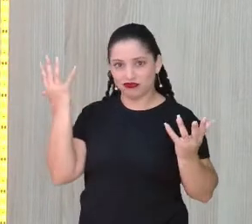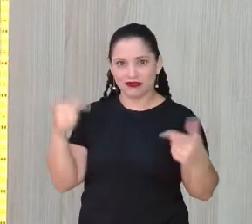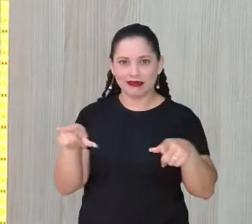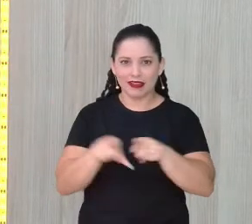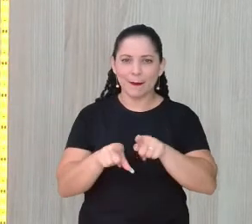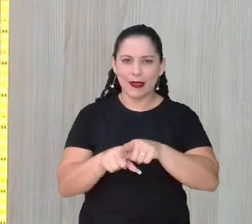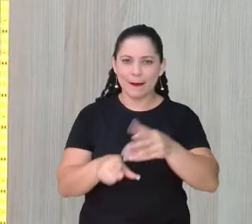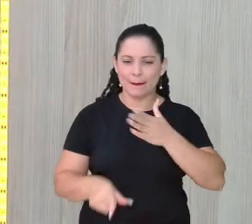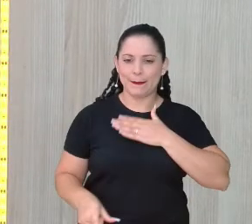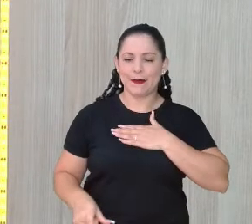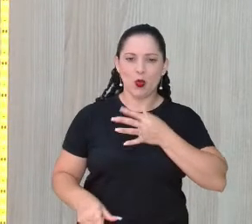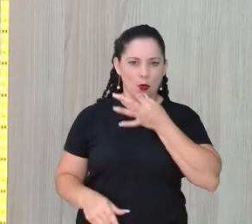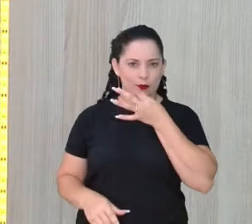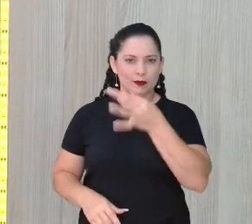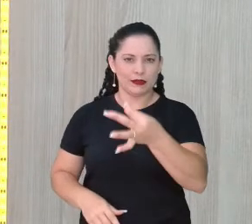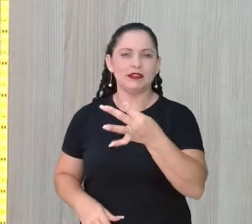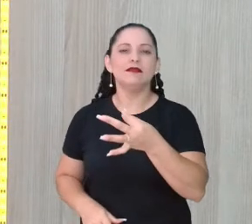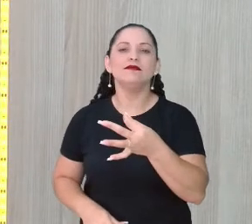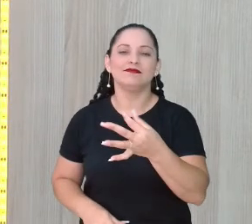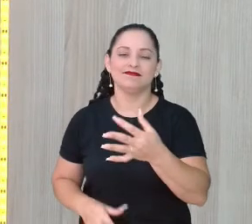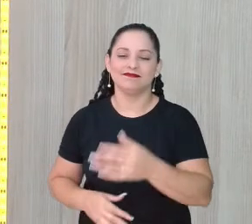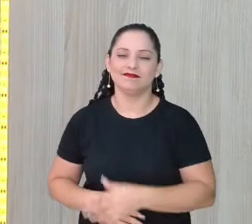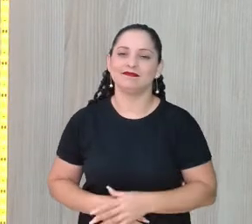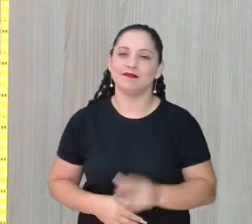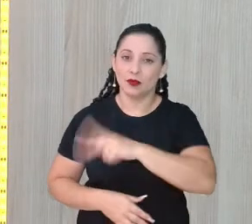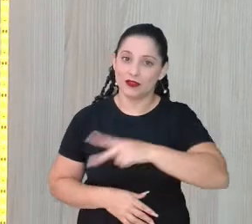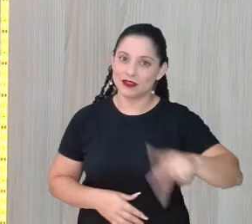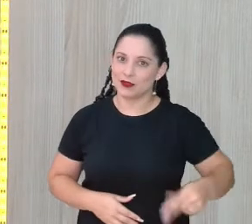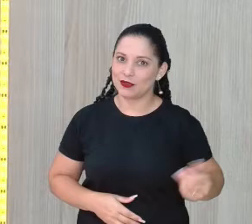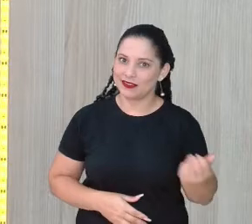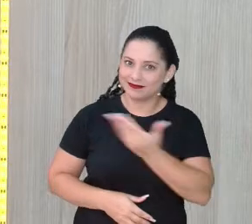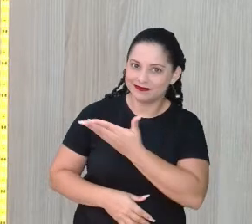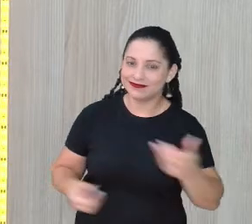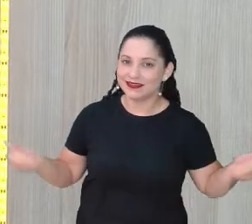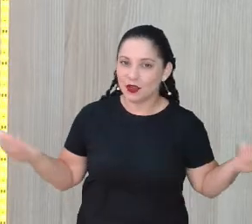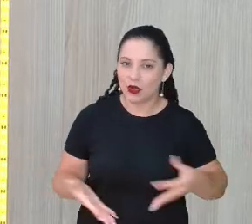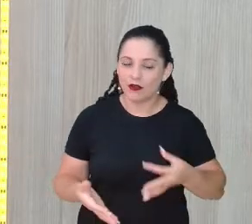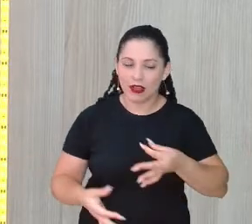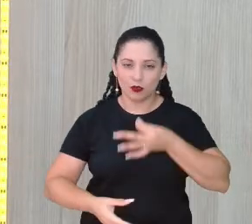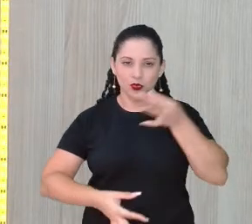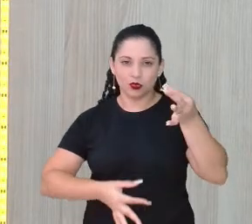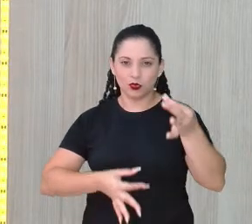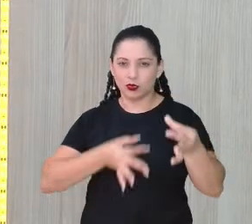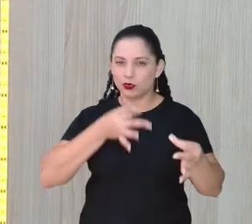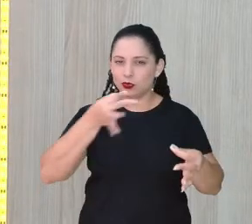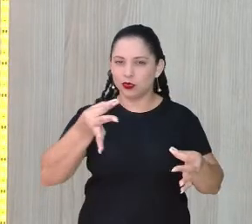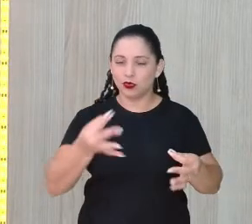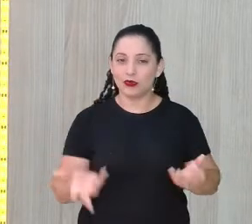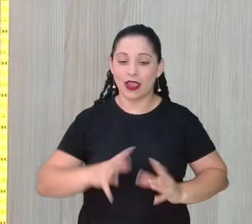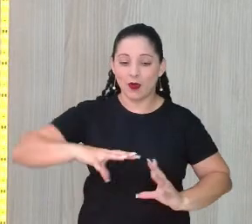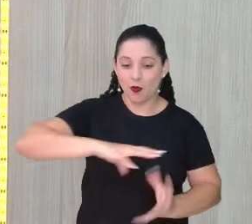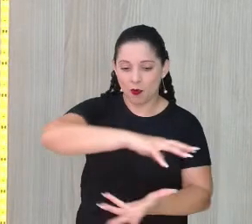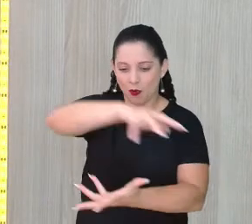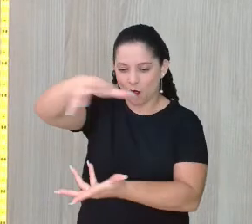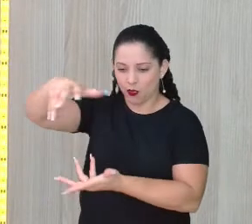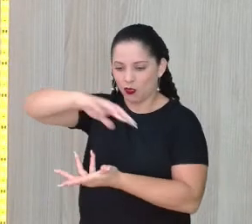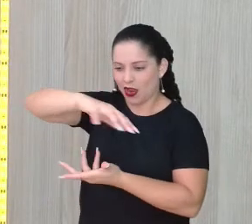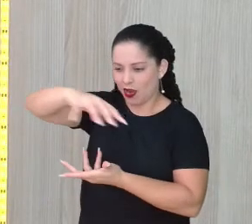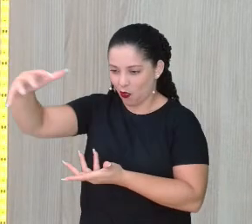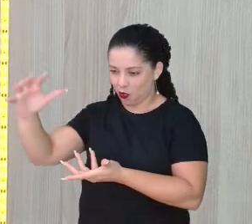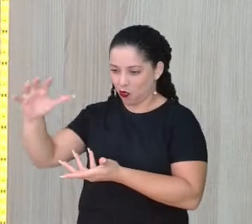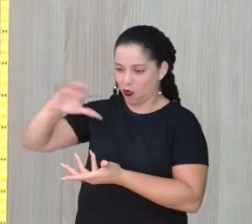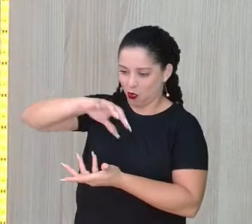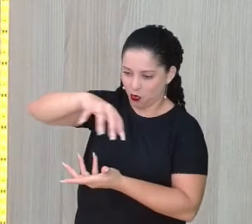dar a sua ideia. Então, a professora Isabel vai estar falando, né, argumentando sobre as camadas da Terra. E o que é que